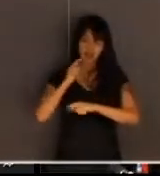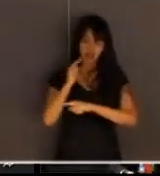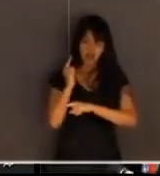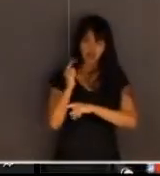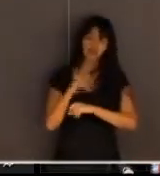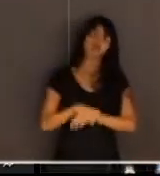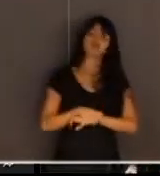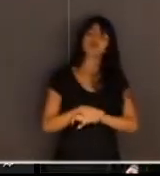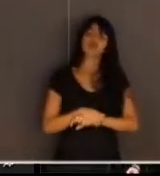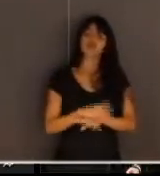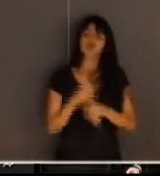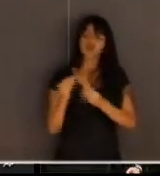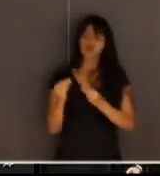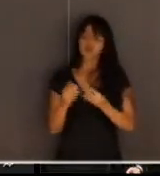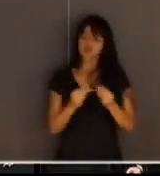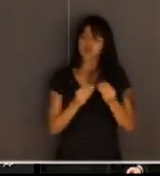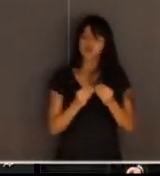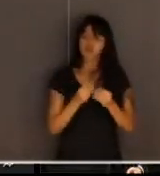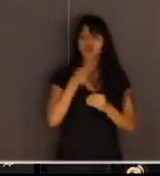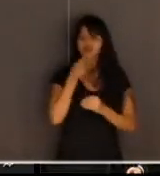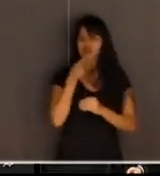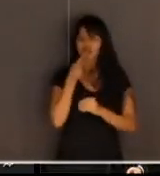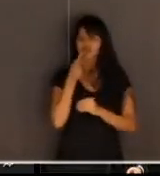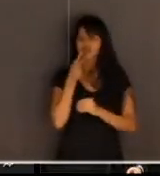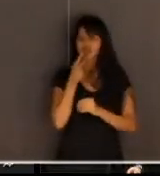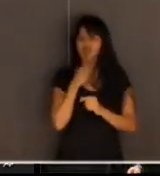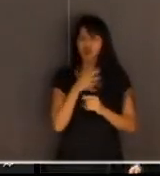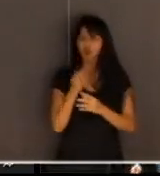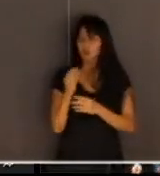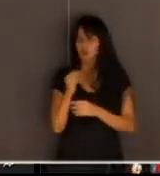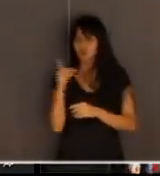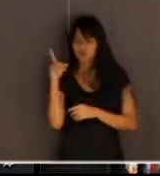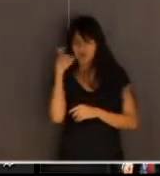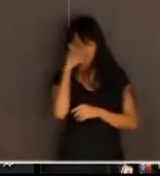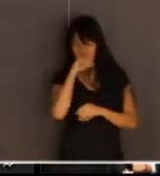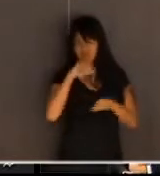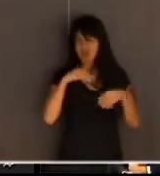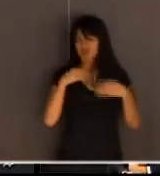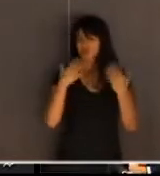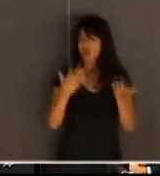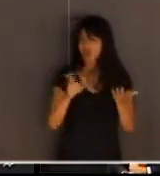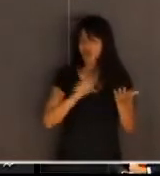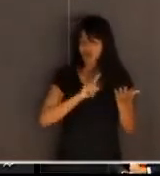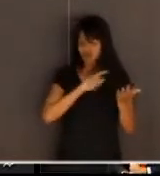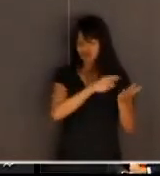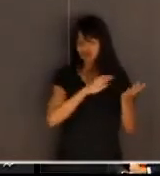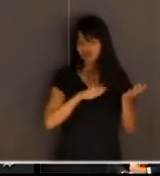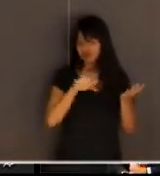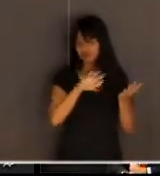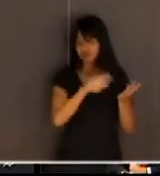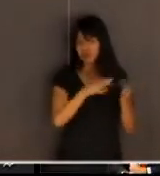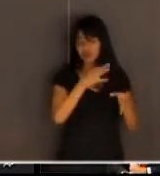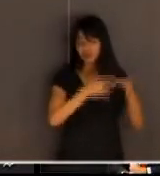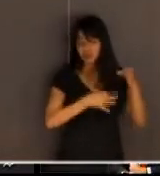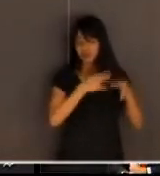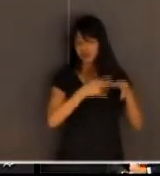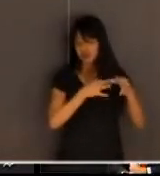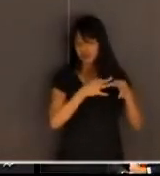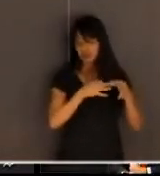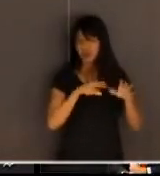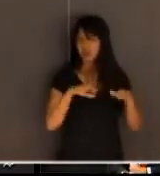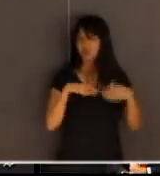dizia que a maior dificuldade que, em determinadas ocasiões que nós tínhamos no julgamento, não era